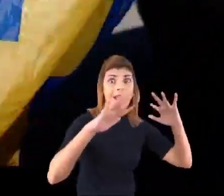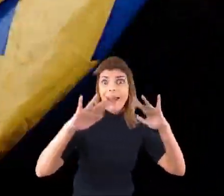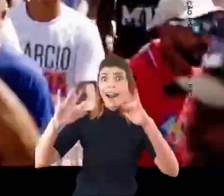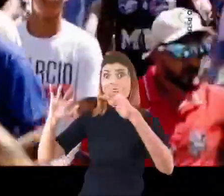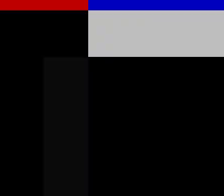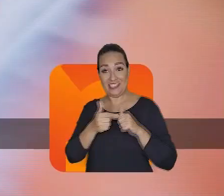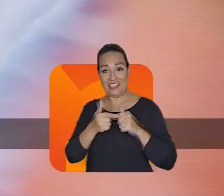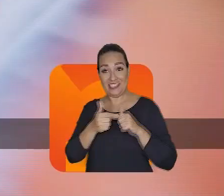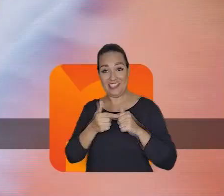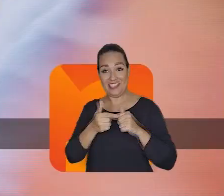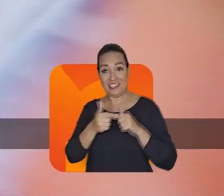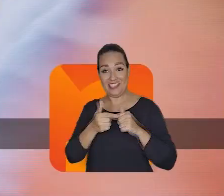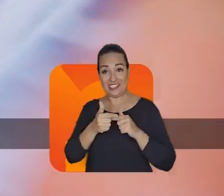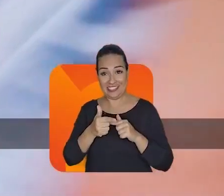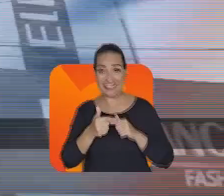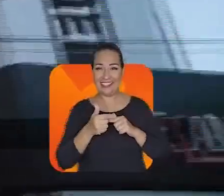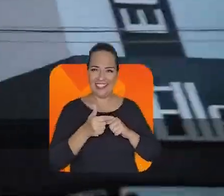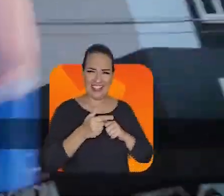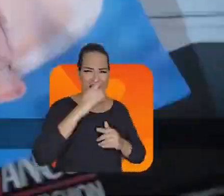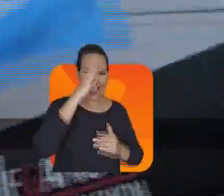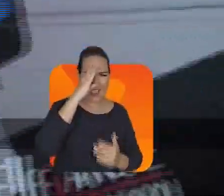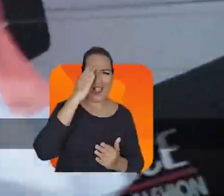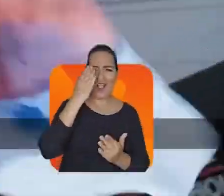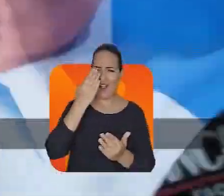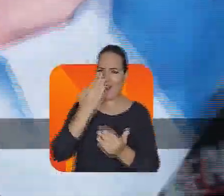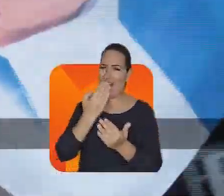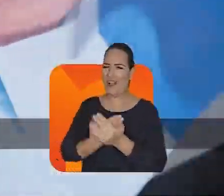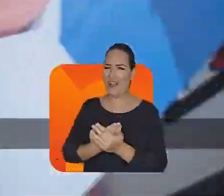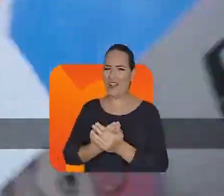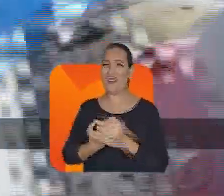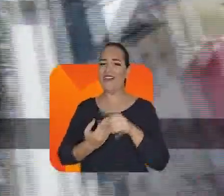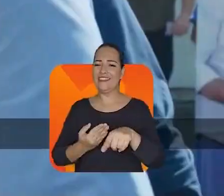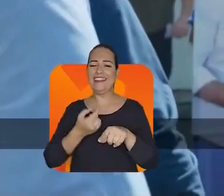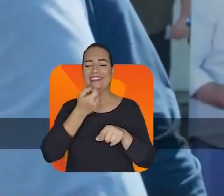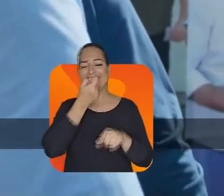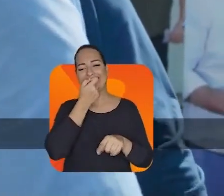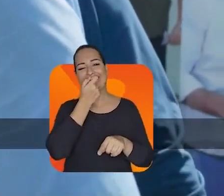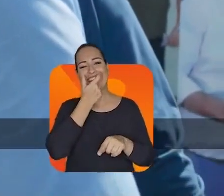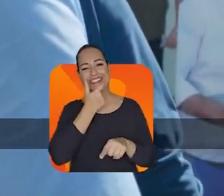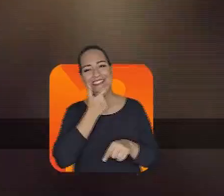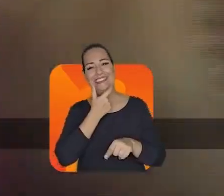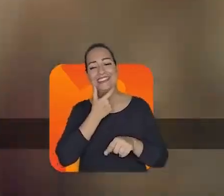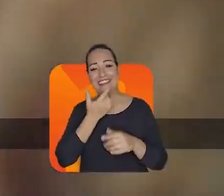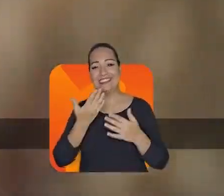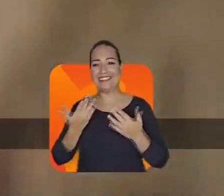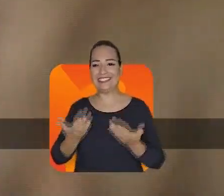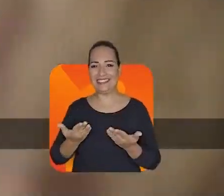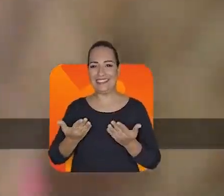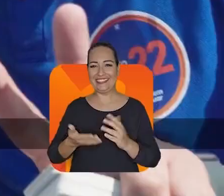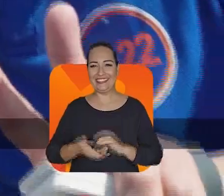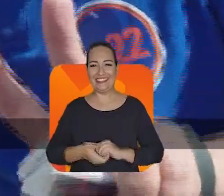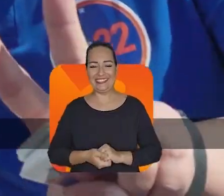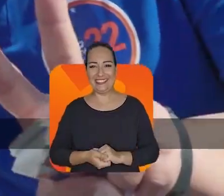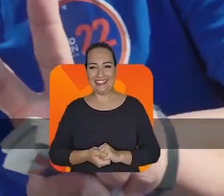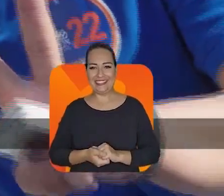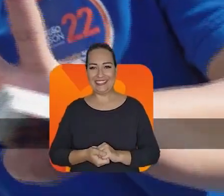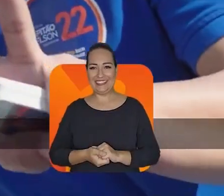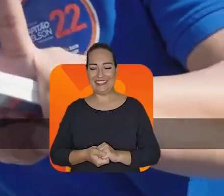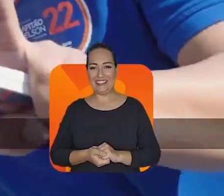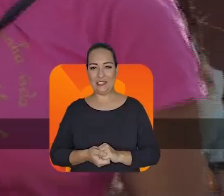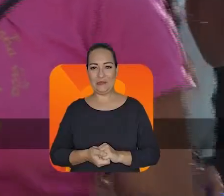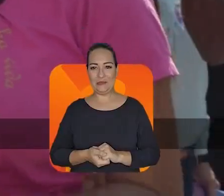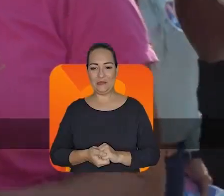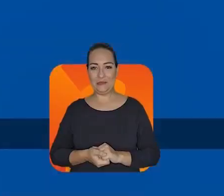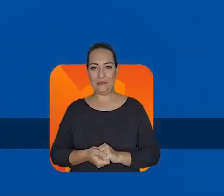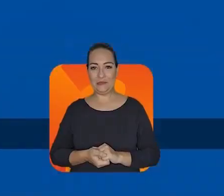povo, estourou e não tem jeito. A gente é 22. Nesse a gente pode confiar. Capitão